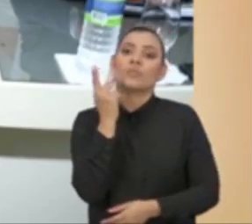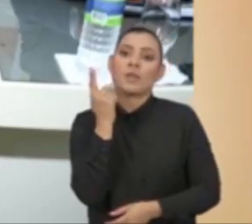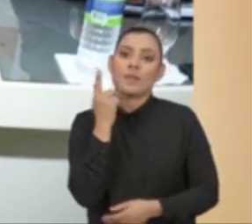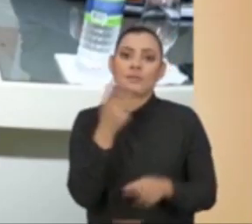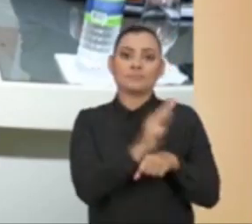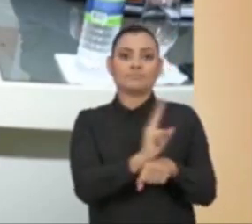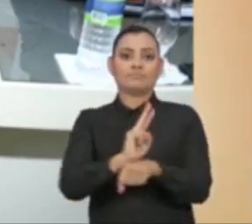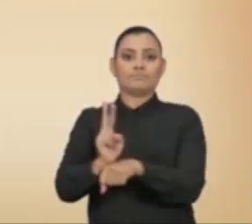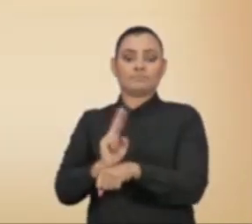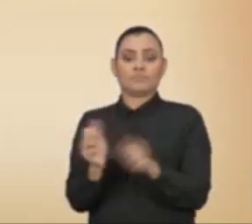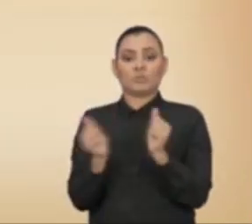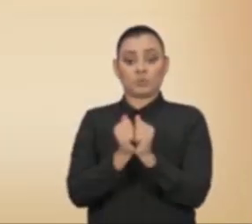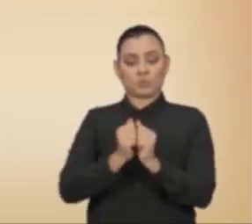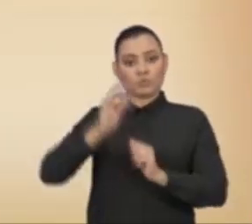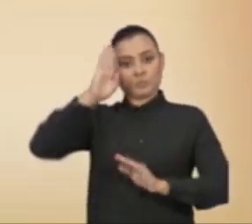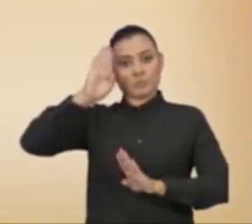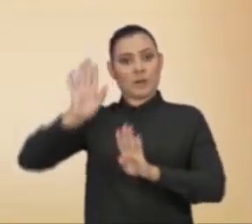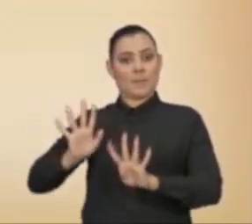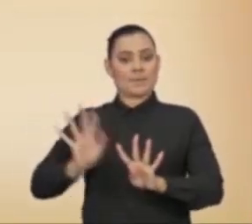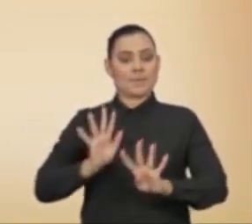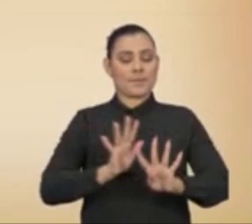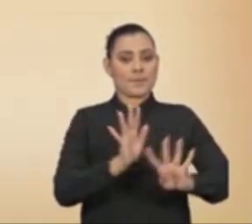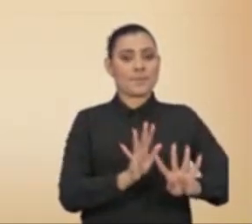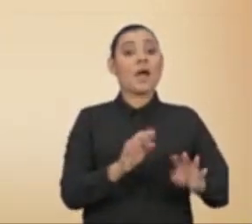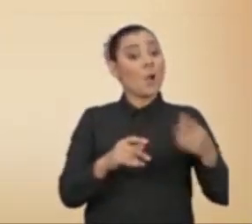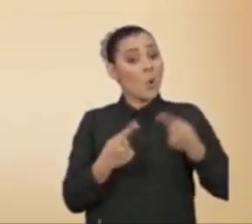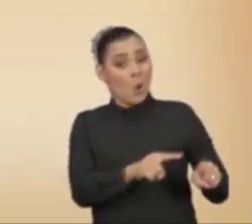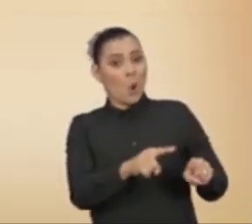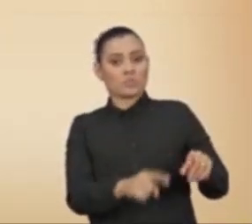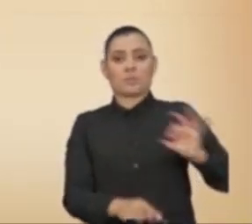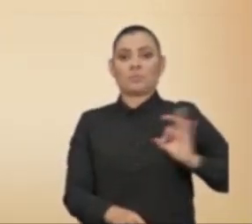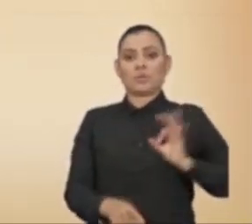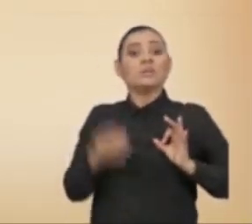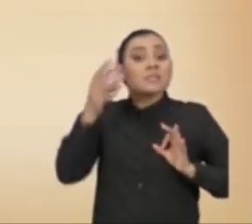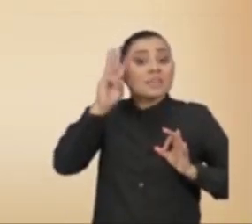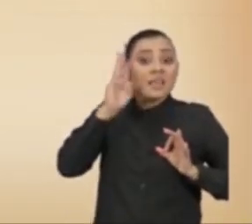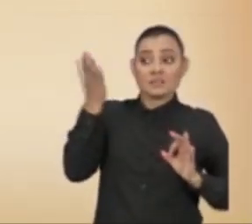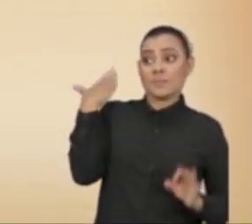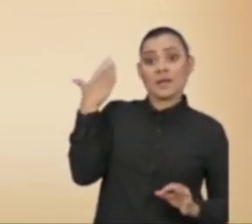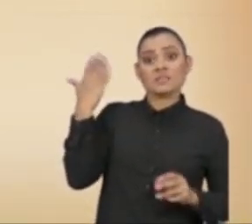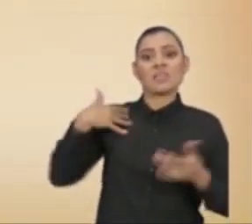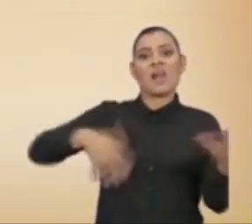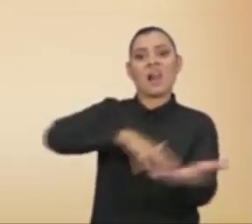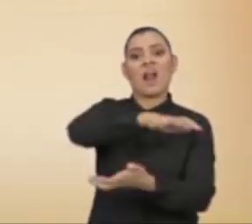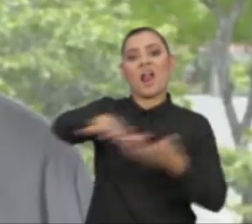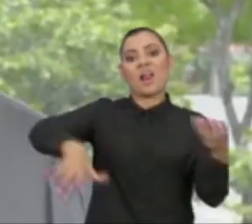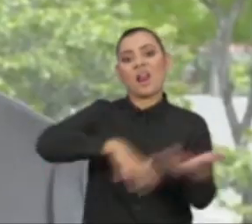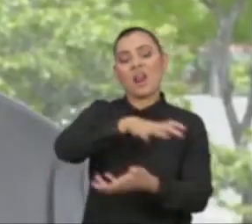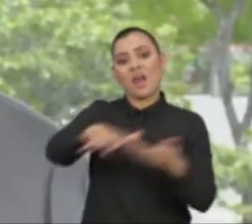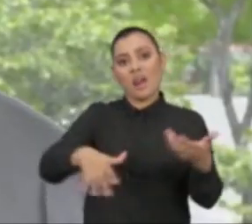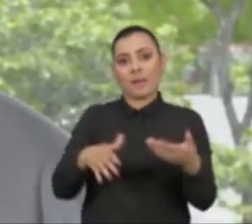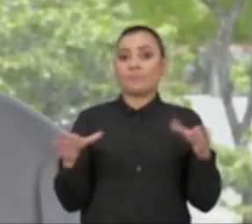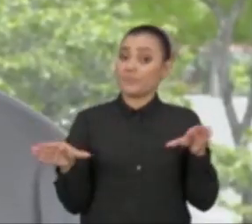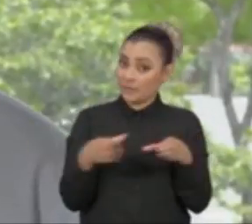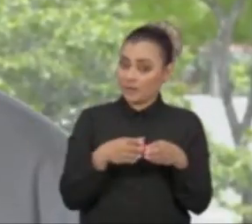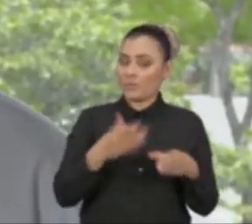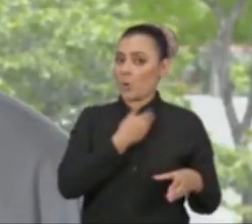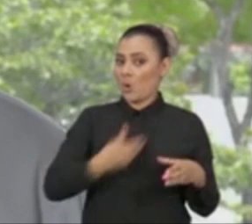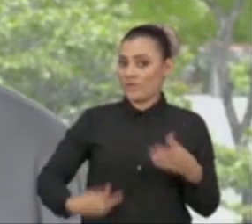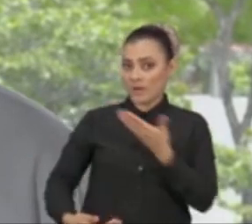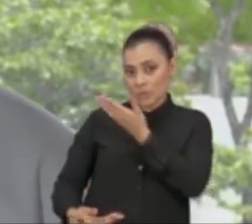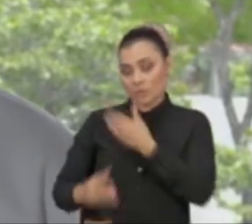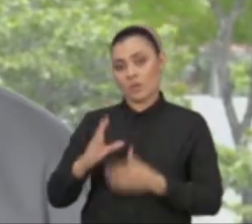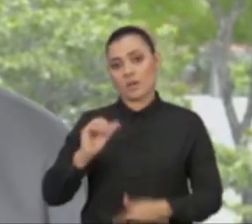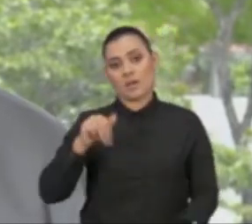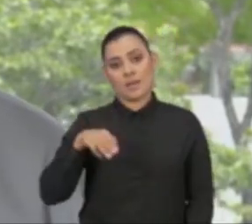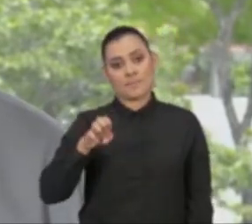Nacional contra o motim de policiais militares no Ceará, que começou na terça-feira passada. A comitiva se reuniu com o governador do estado,